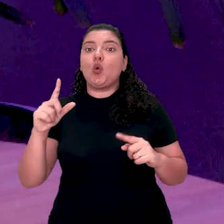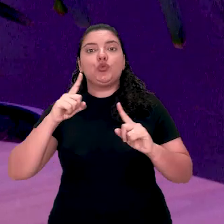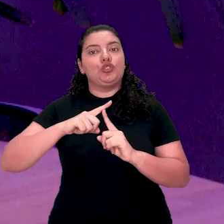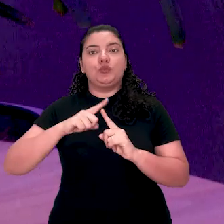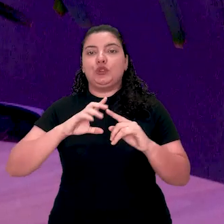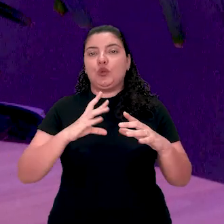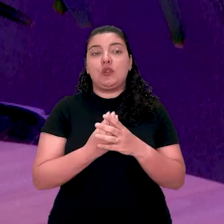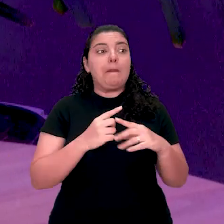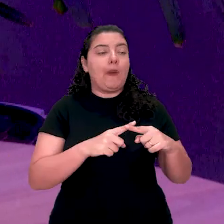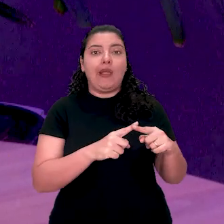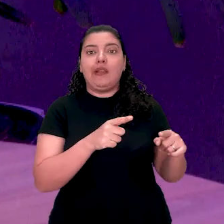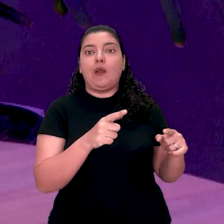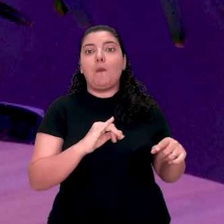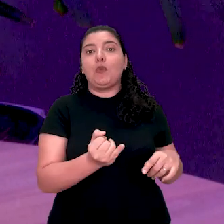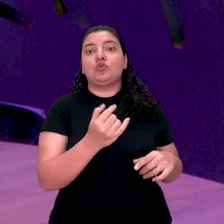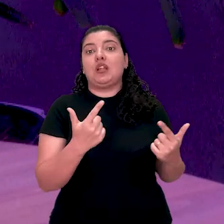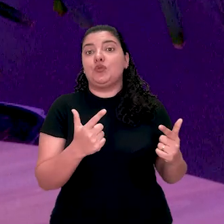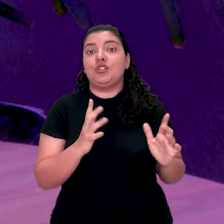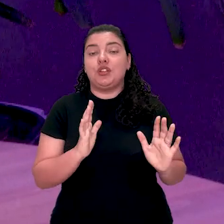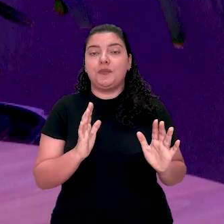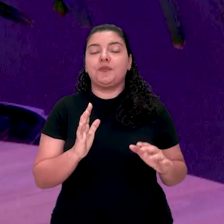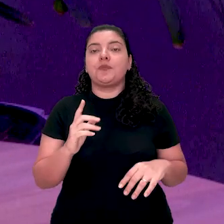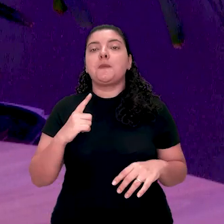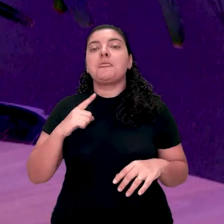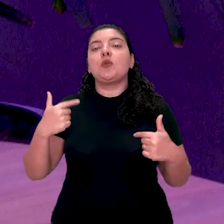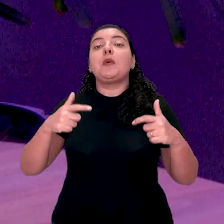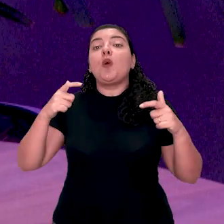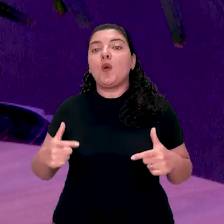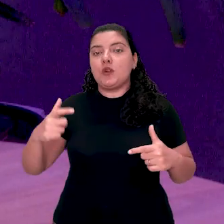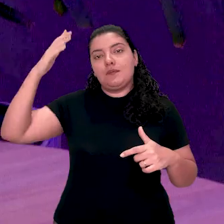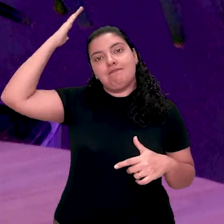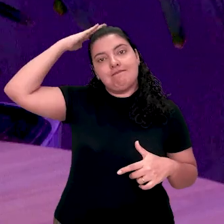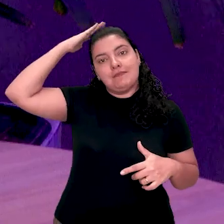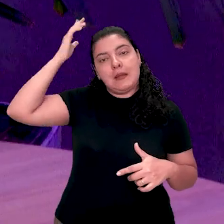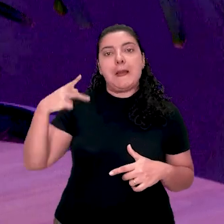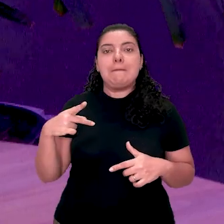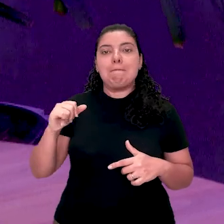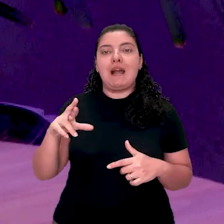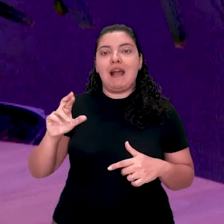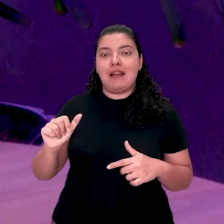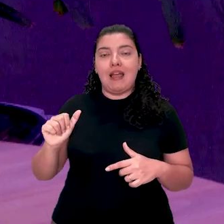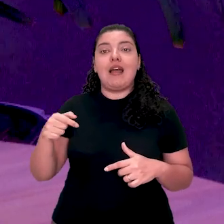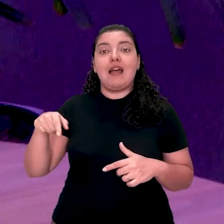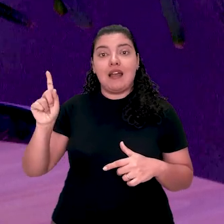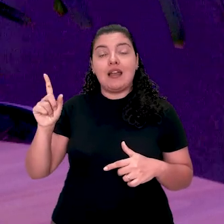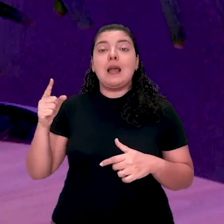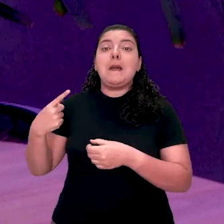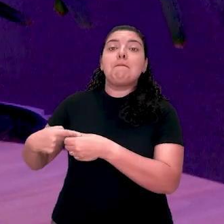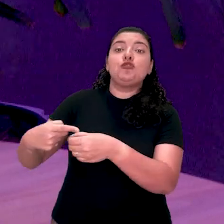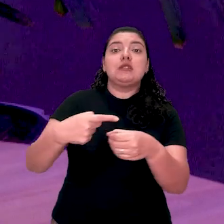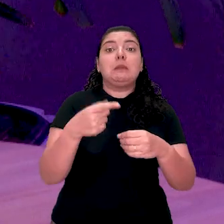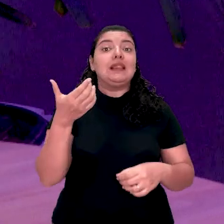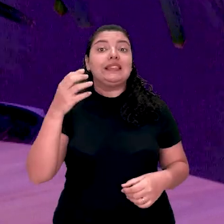inclusão. E nessa época eu trabalhei no Pará. Eu atendi 10 municípios no Pará. Nossa. E